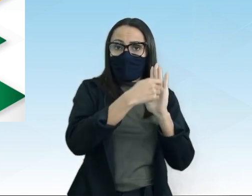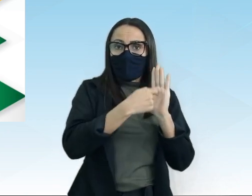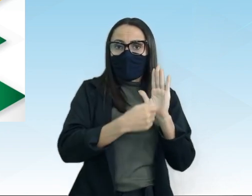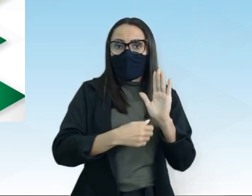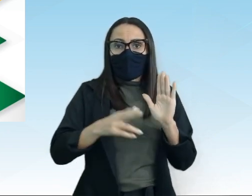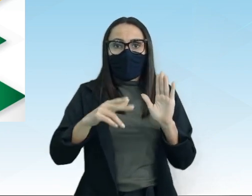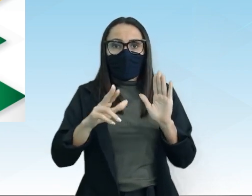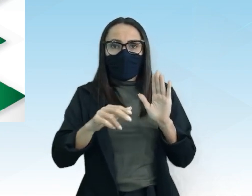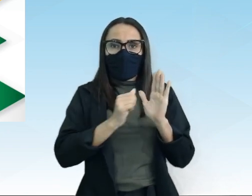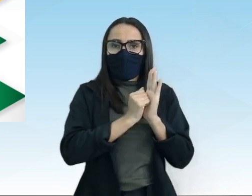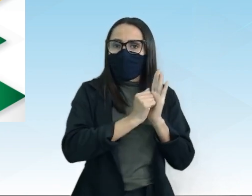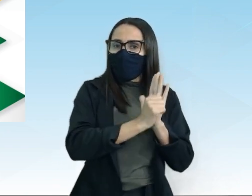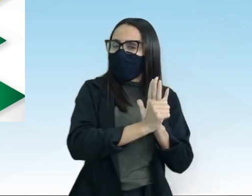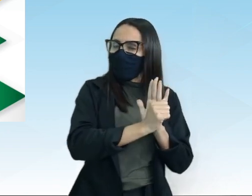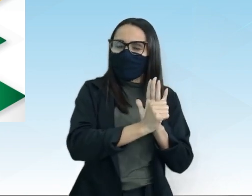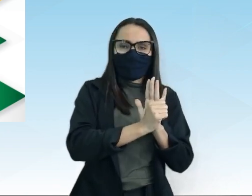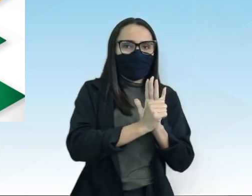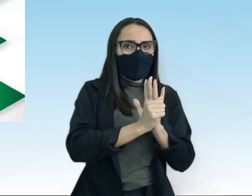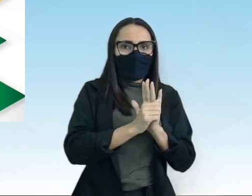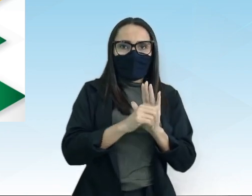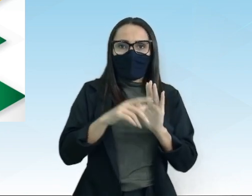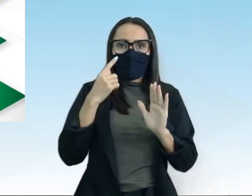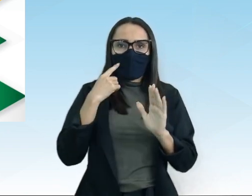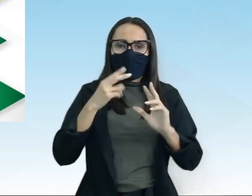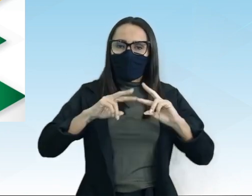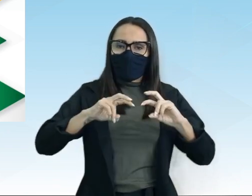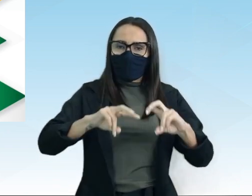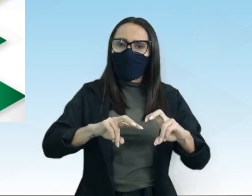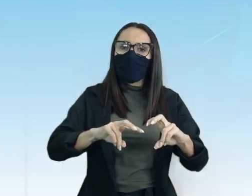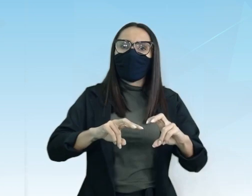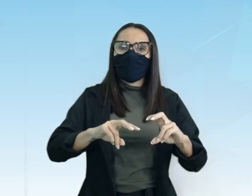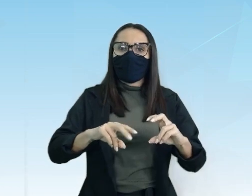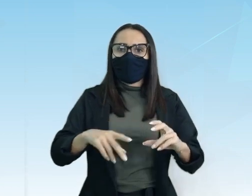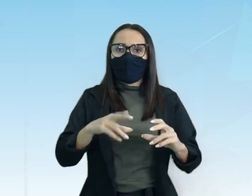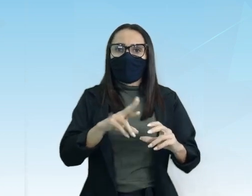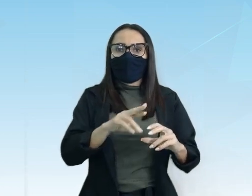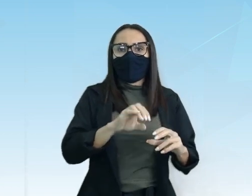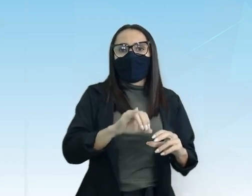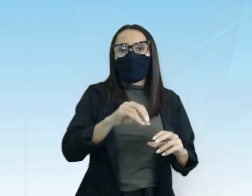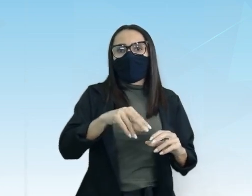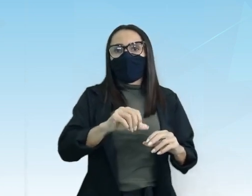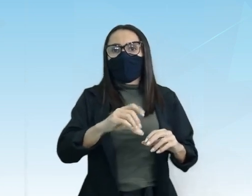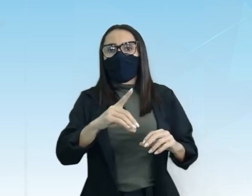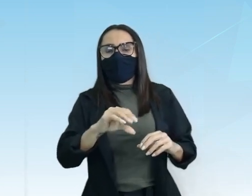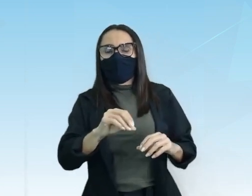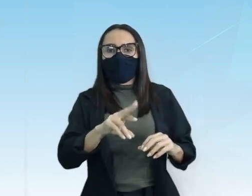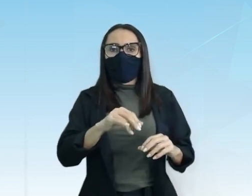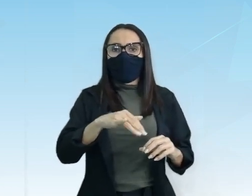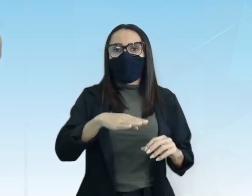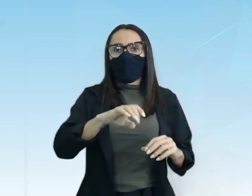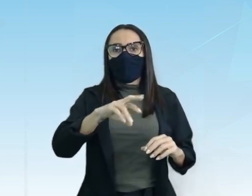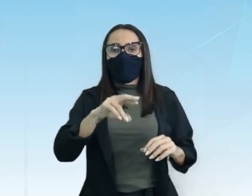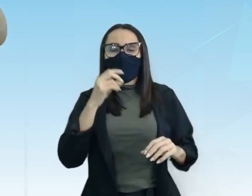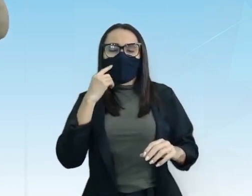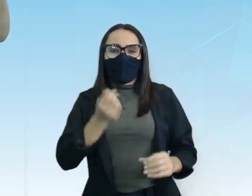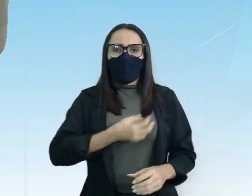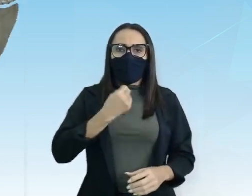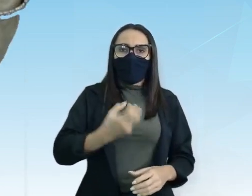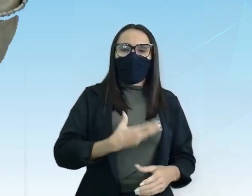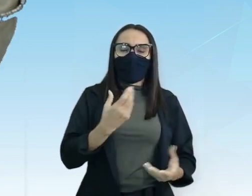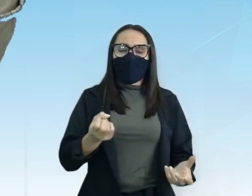nunca apagados, sem deixar vestígios. Reinaldo Ribeiro, o poeta do amor. Então é isso aí,